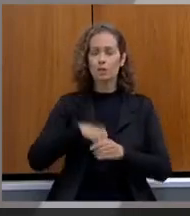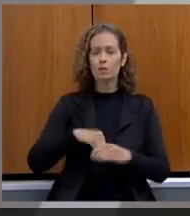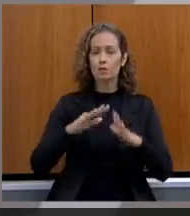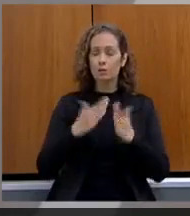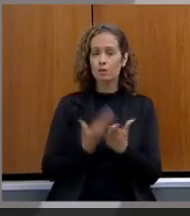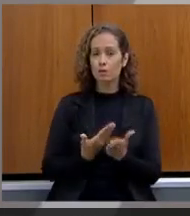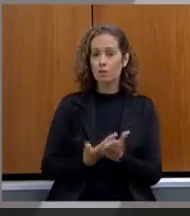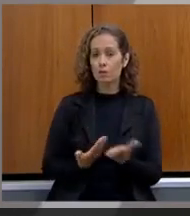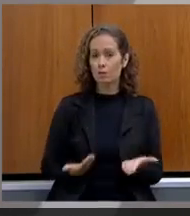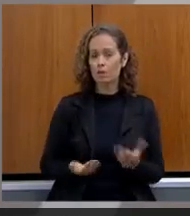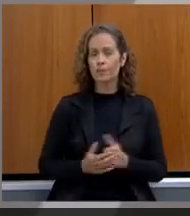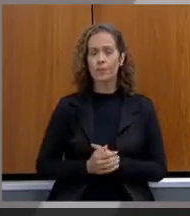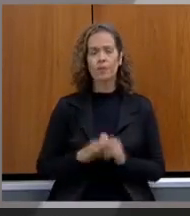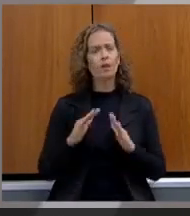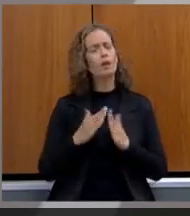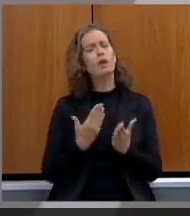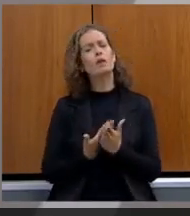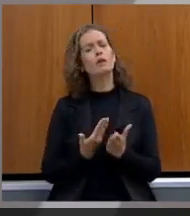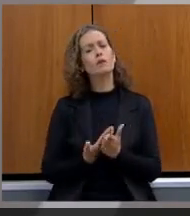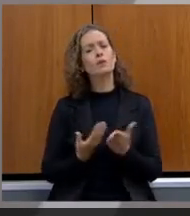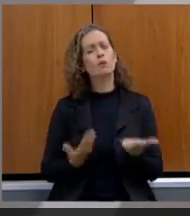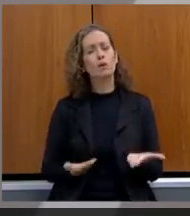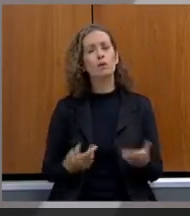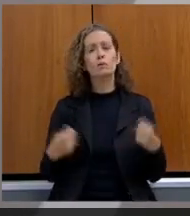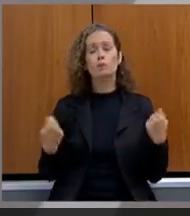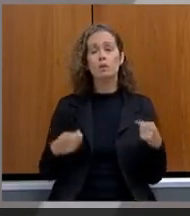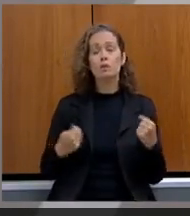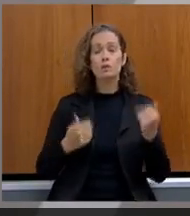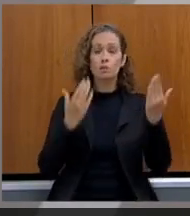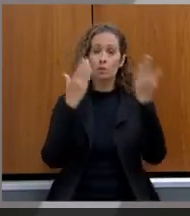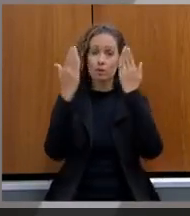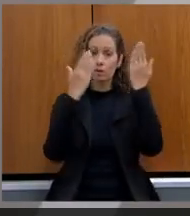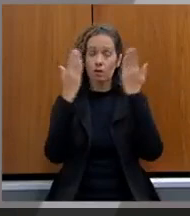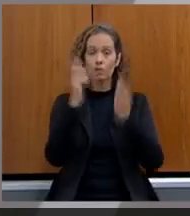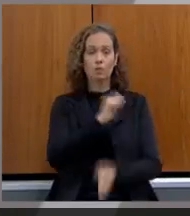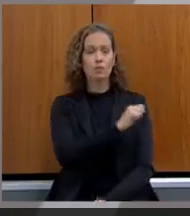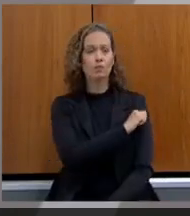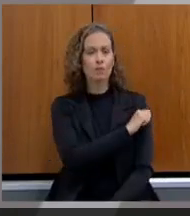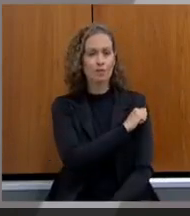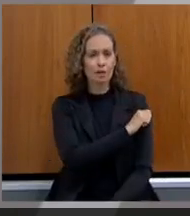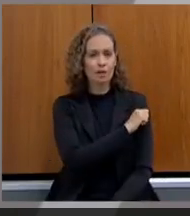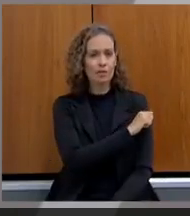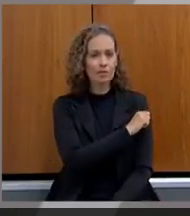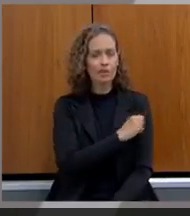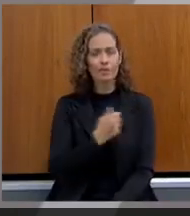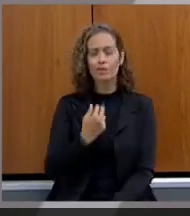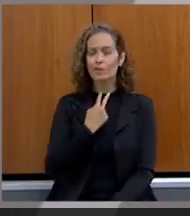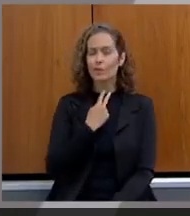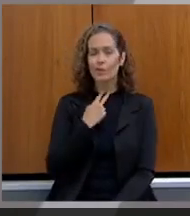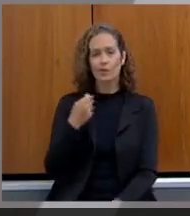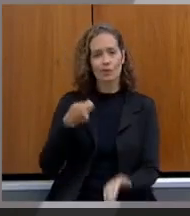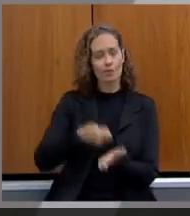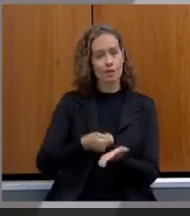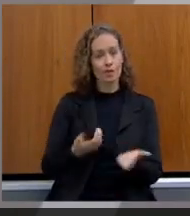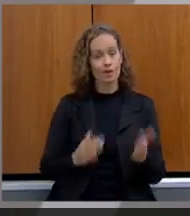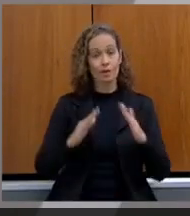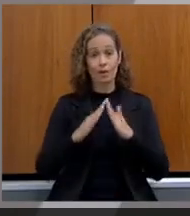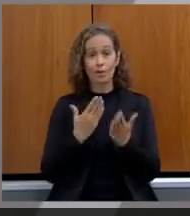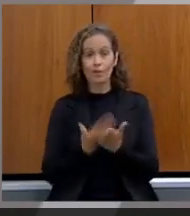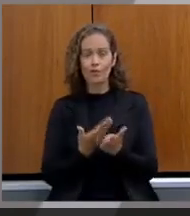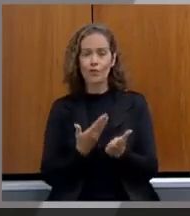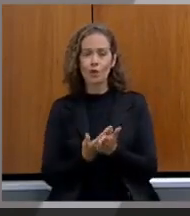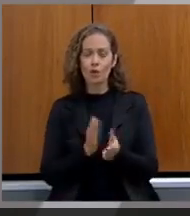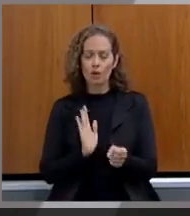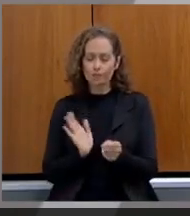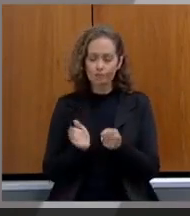escola funciona e como cicologo para esses alunos que não tem a condição de pelo A escola é esse refúgio a